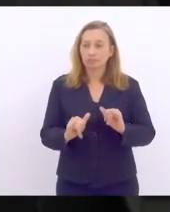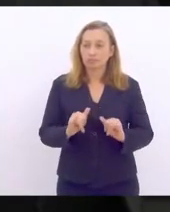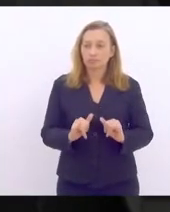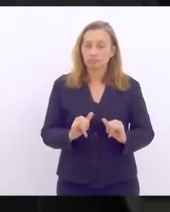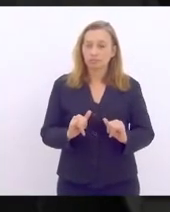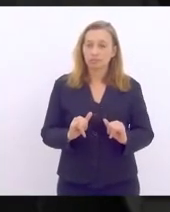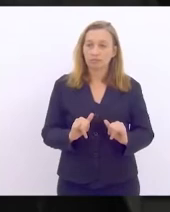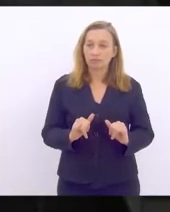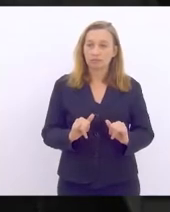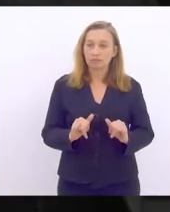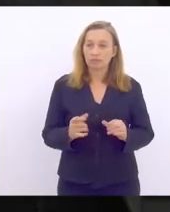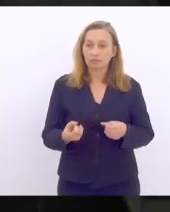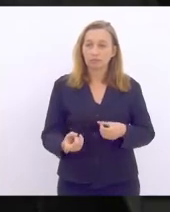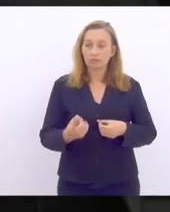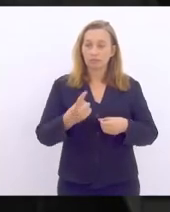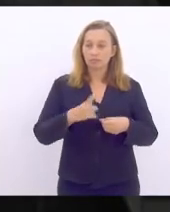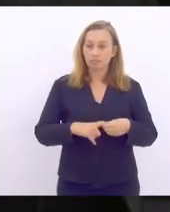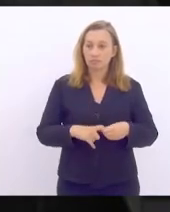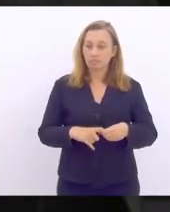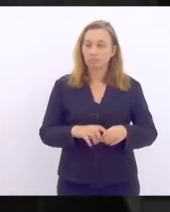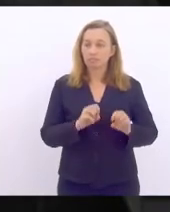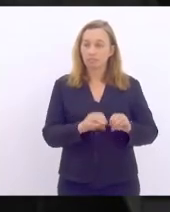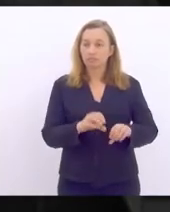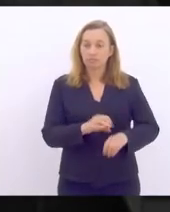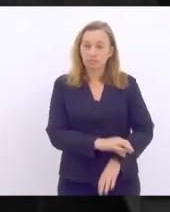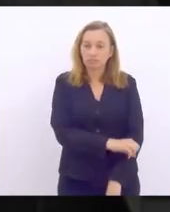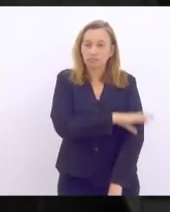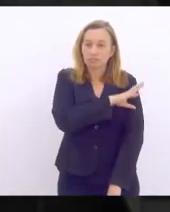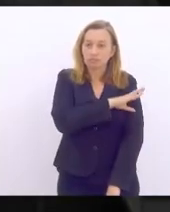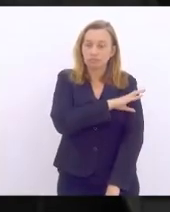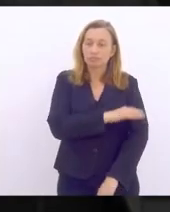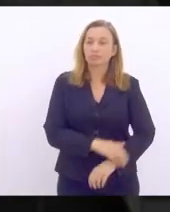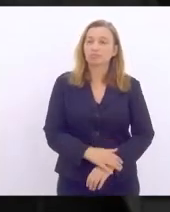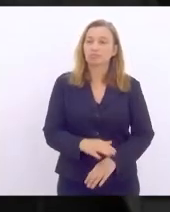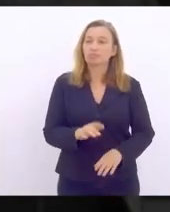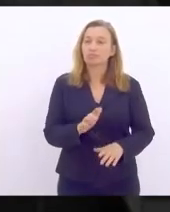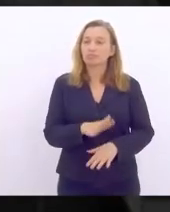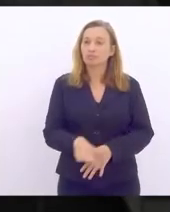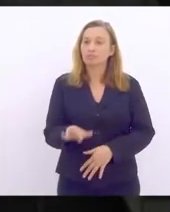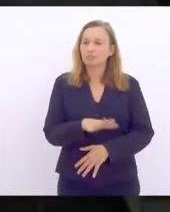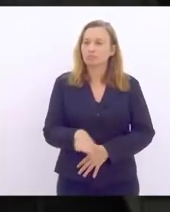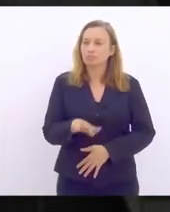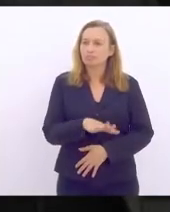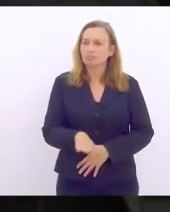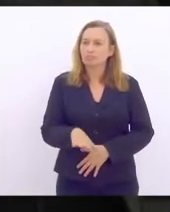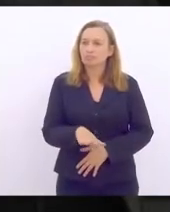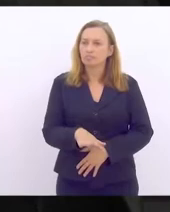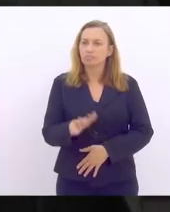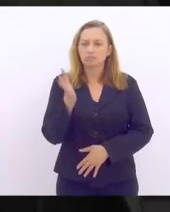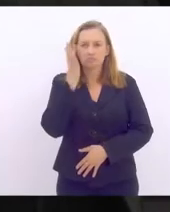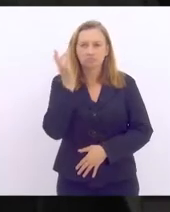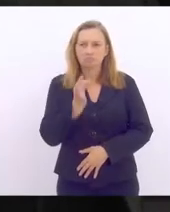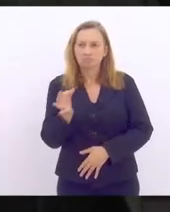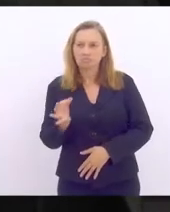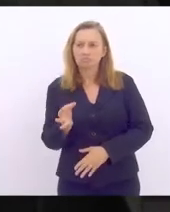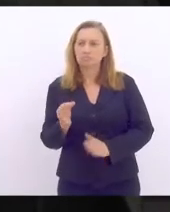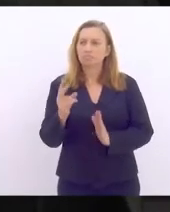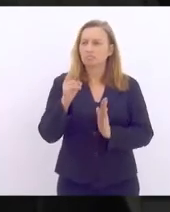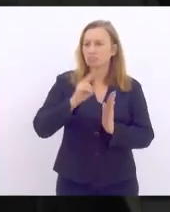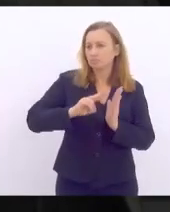recuo no fundamental proporção de crianças sem saber ler